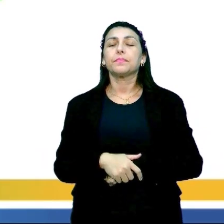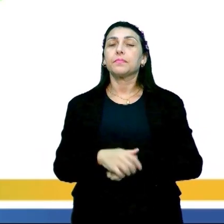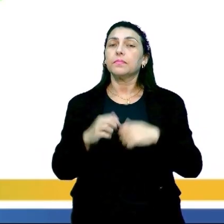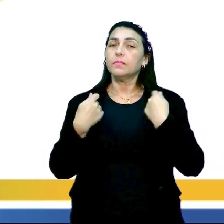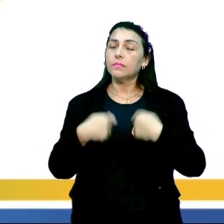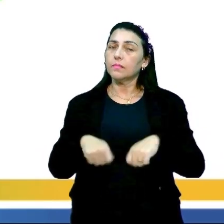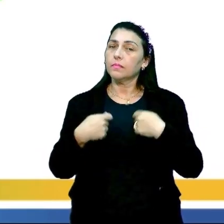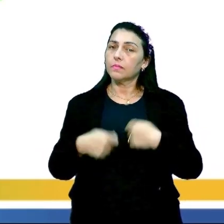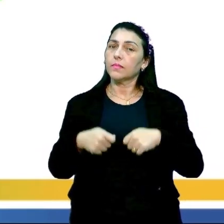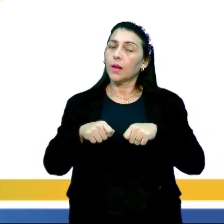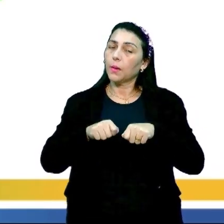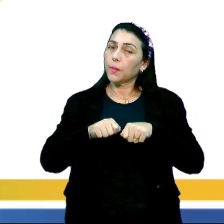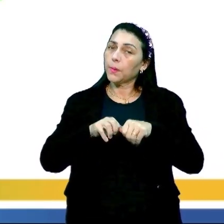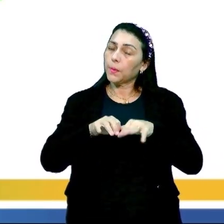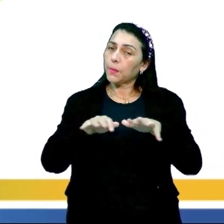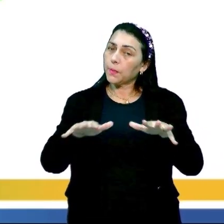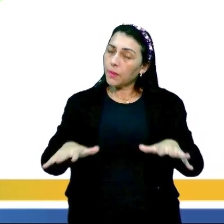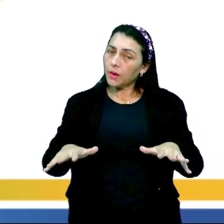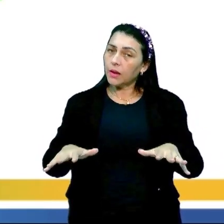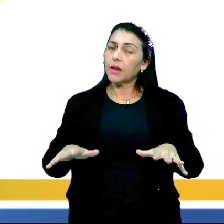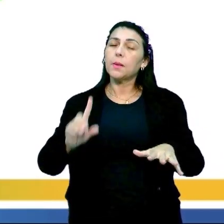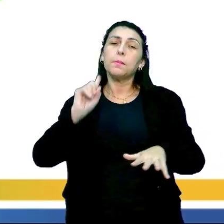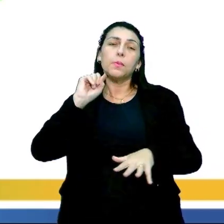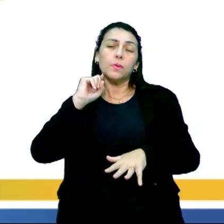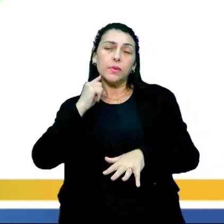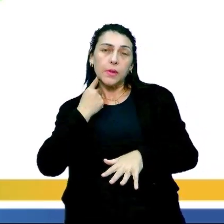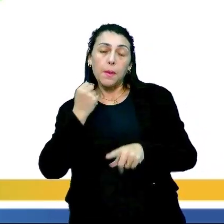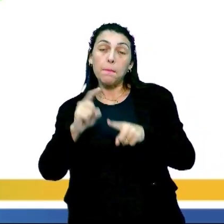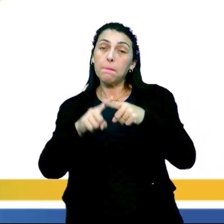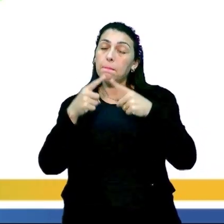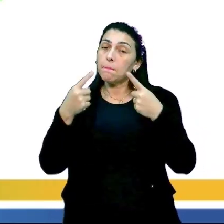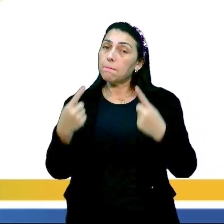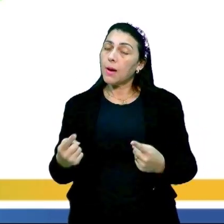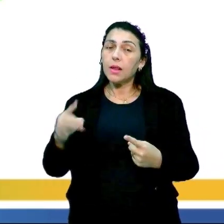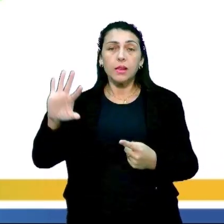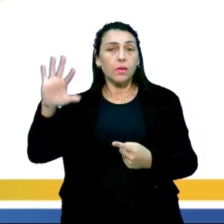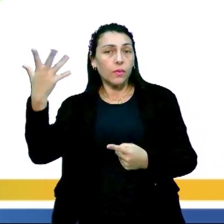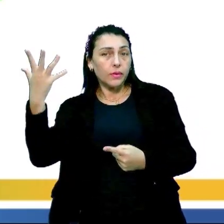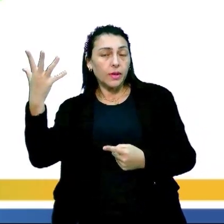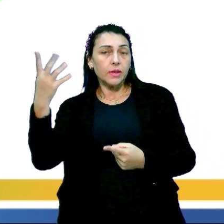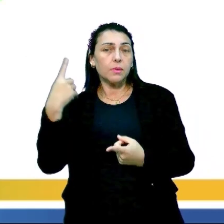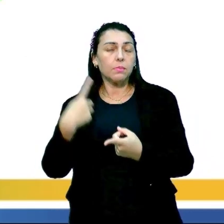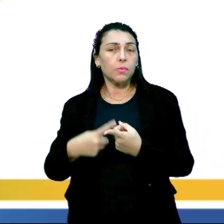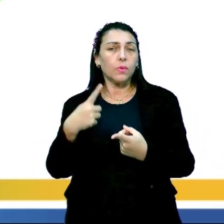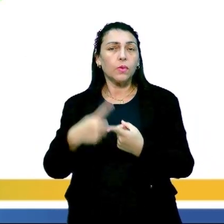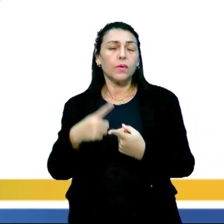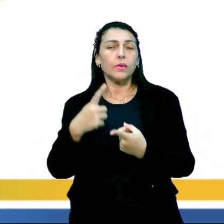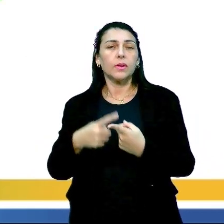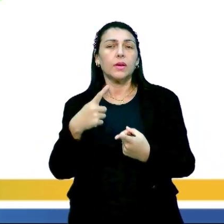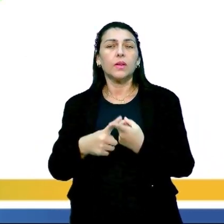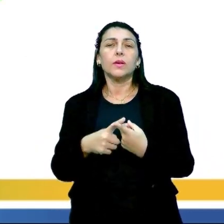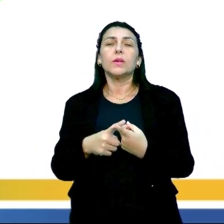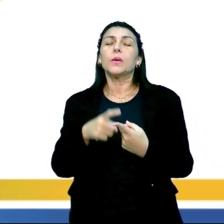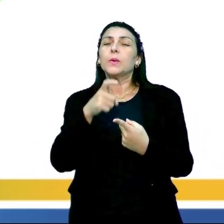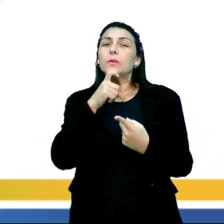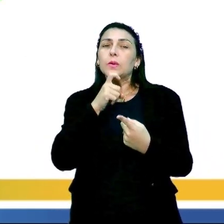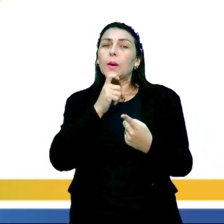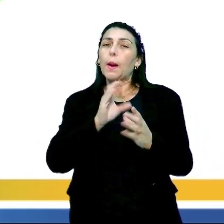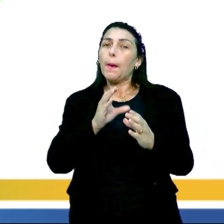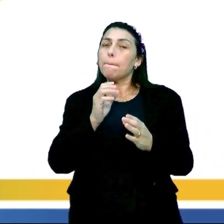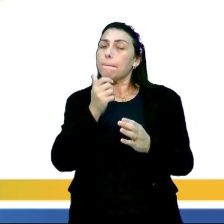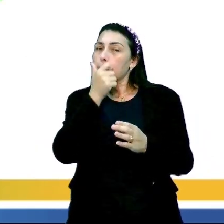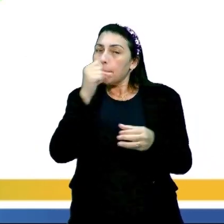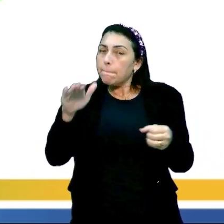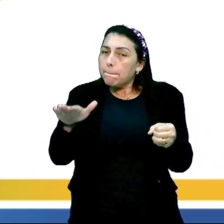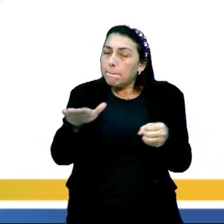Deveria dispersar toda essa poluição, mas não acontece, porque o ar frio fica retido aqui